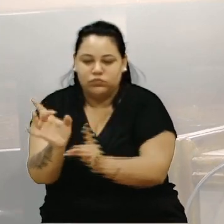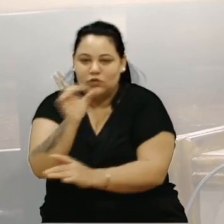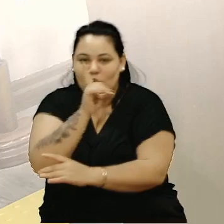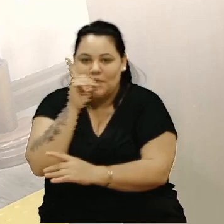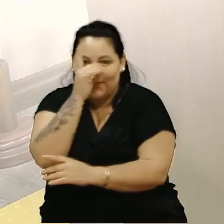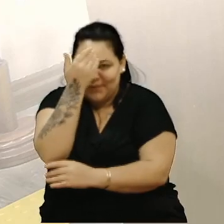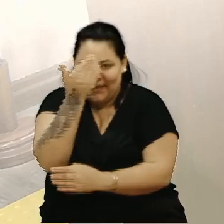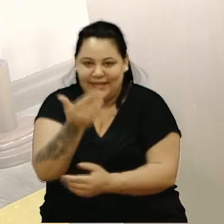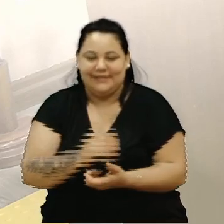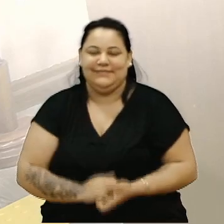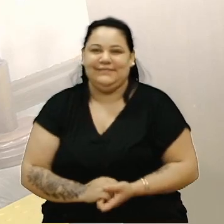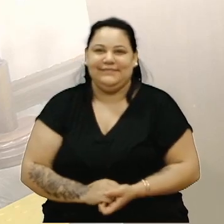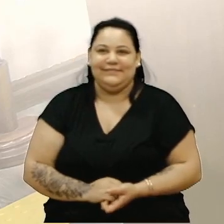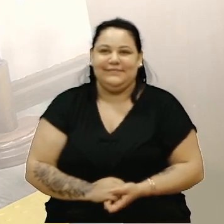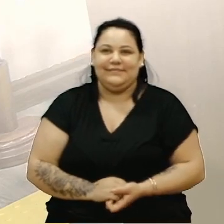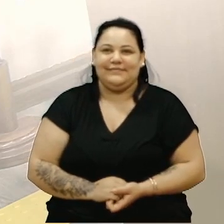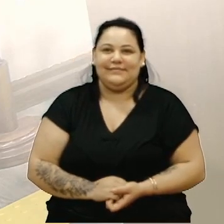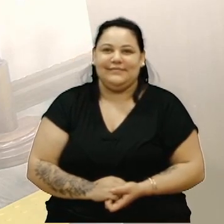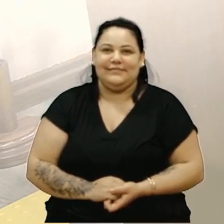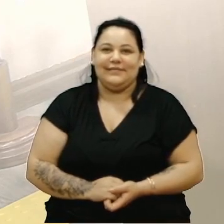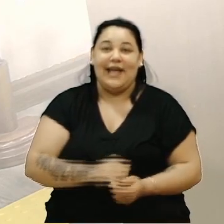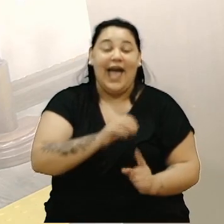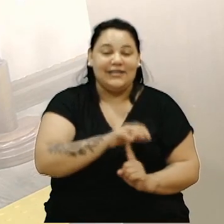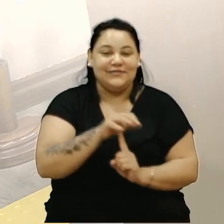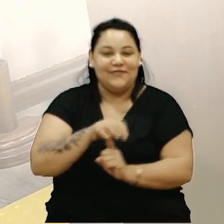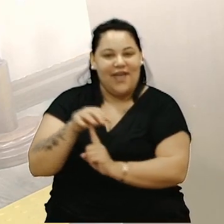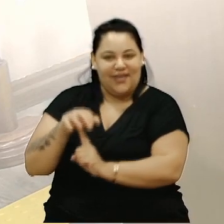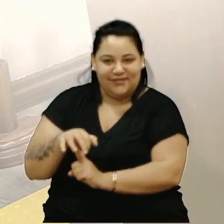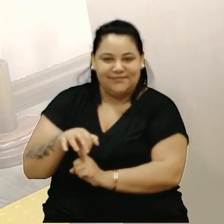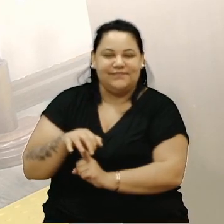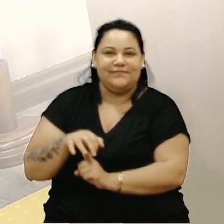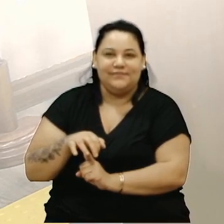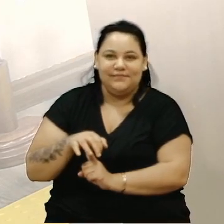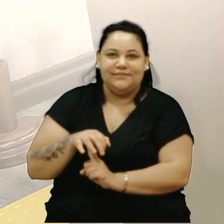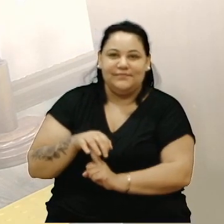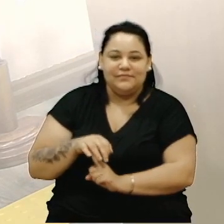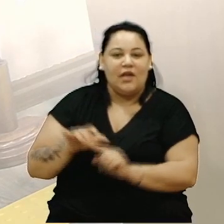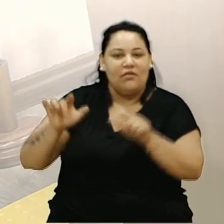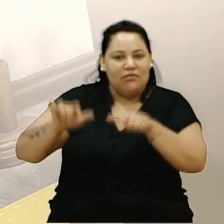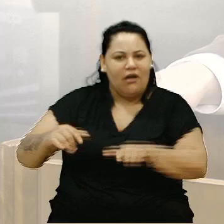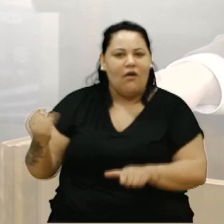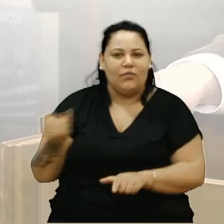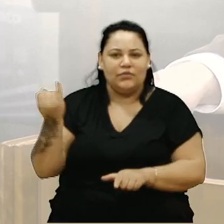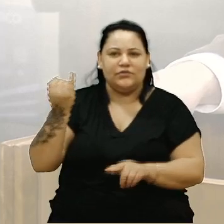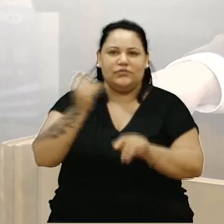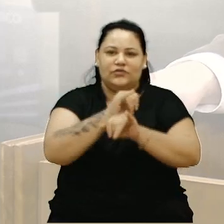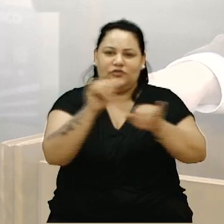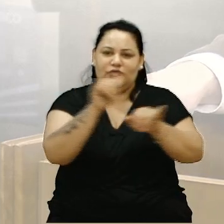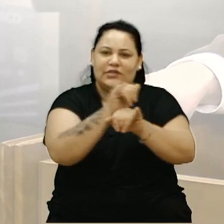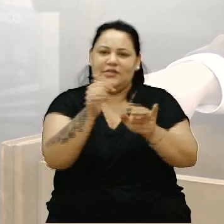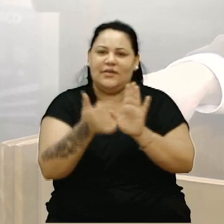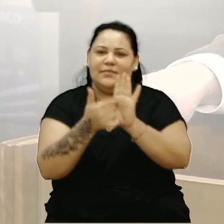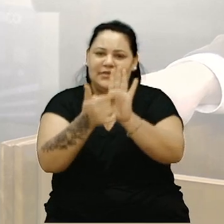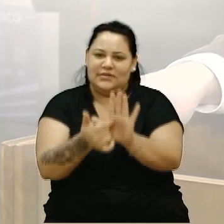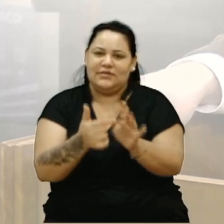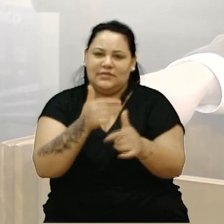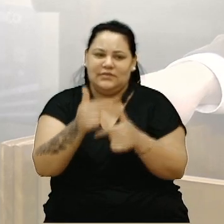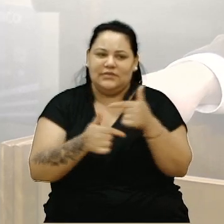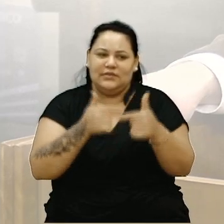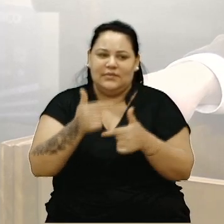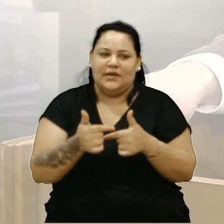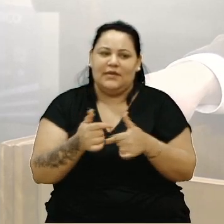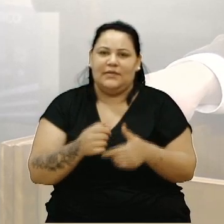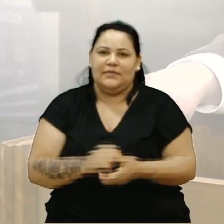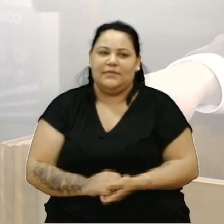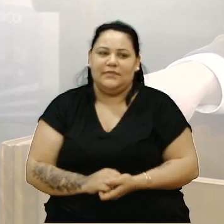Obrigado. Obrigado, vereador. As feiras são também locais importantes para a divulgação e apresentação desses trabalhos, a